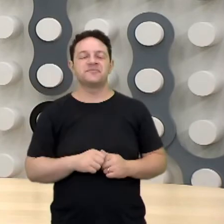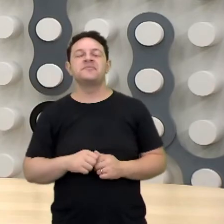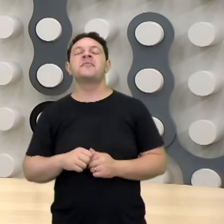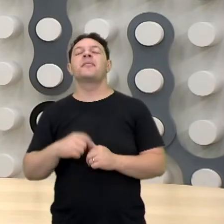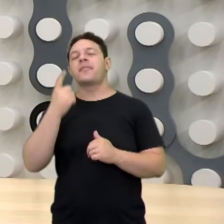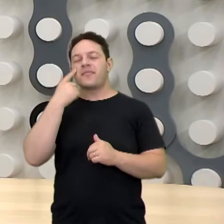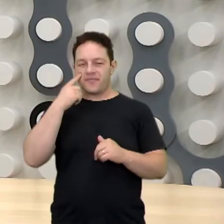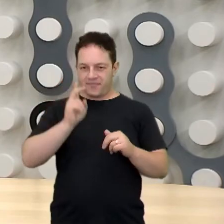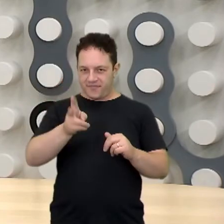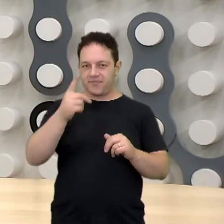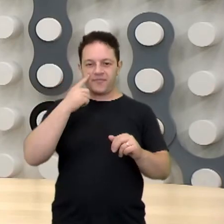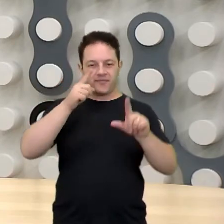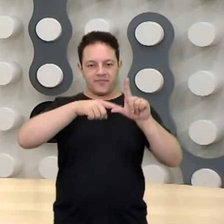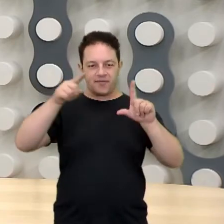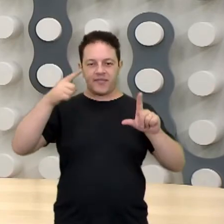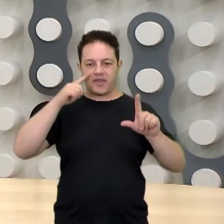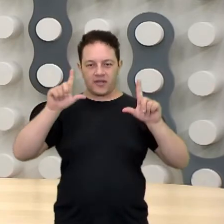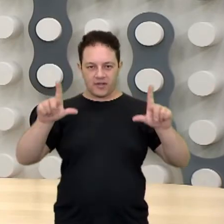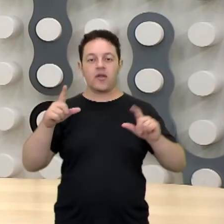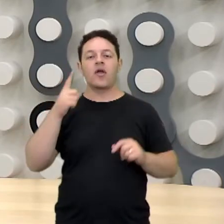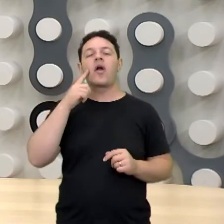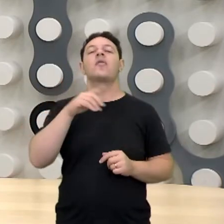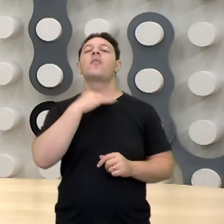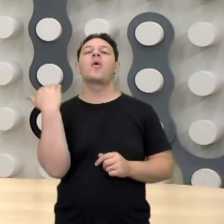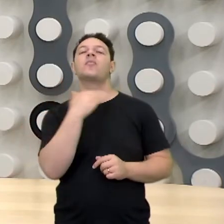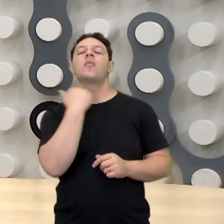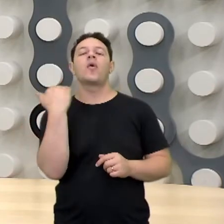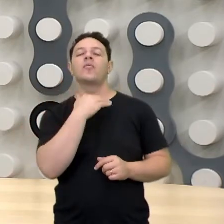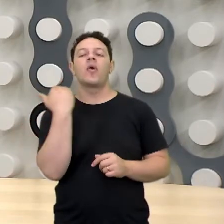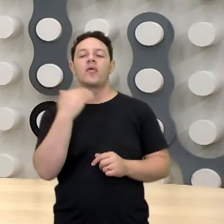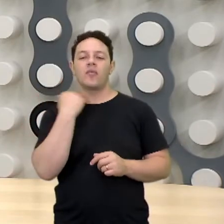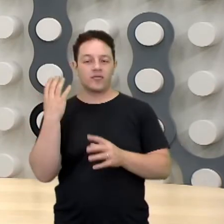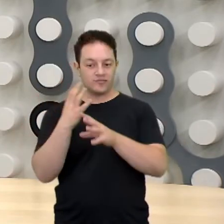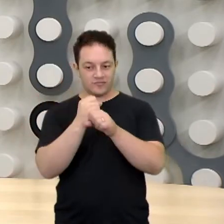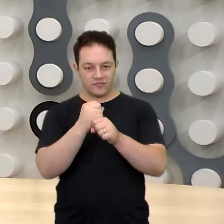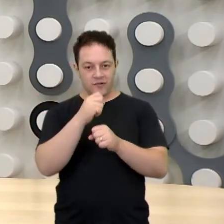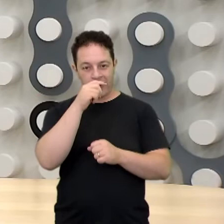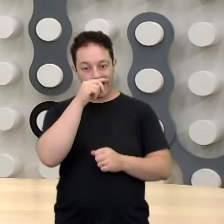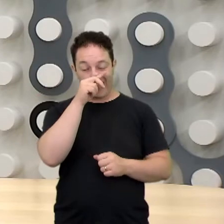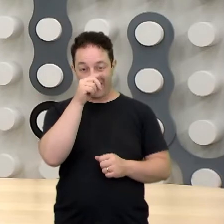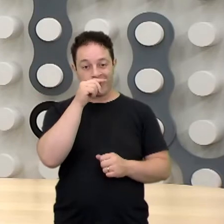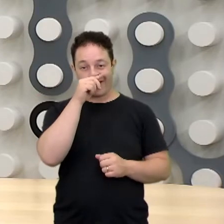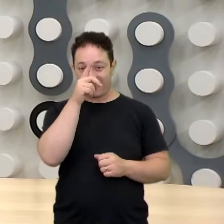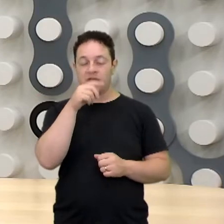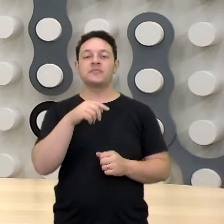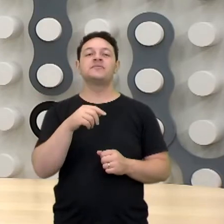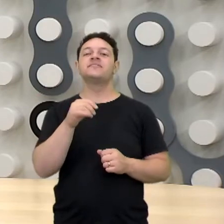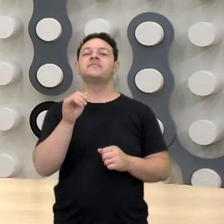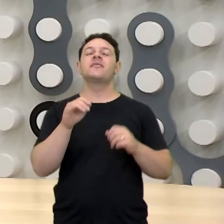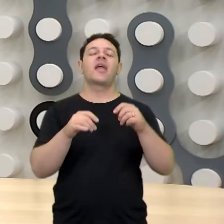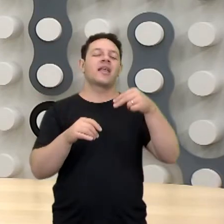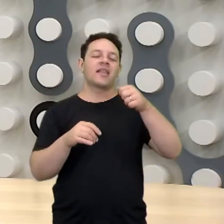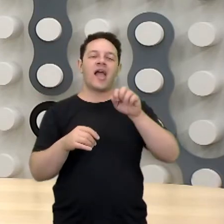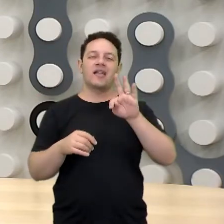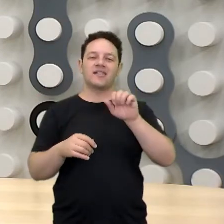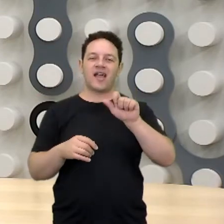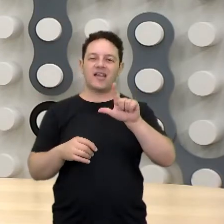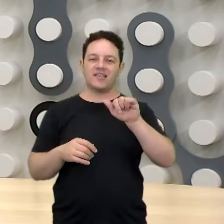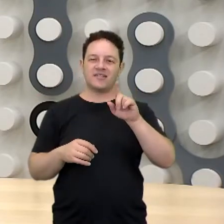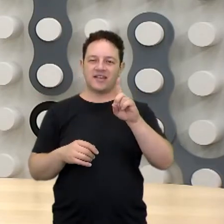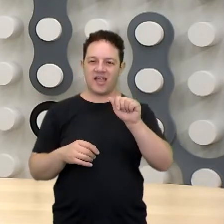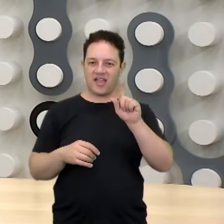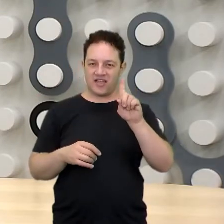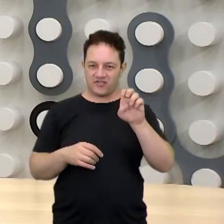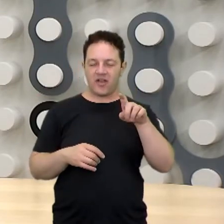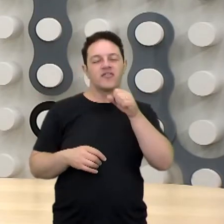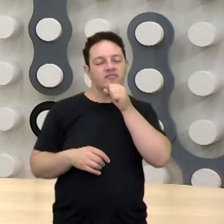nos gráficos, aí vem as taxas de natalidade. E é nessas taxas de natalidade e de mortalidade que a gente observa por que o